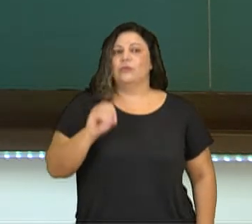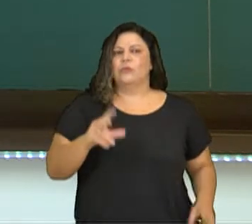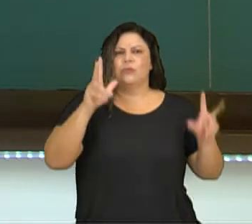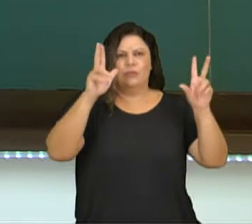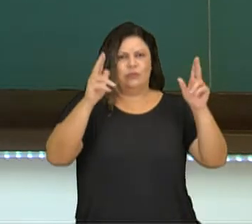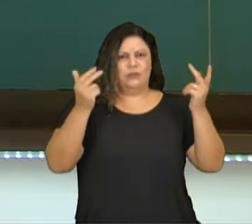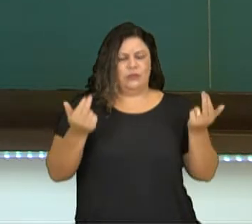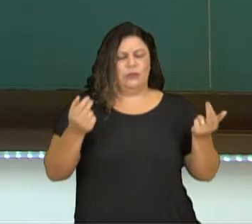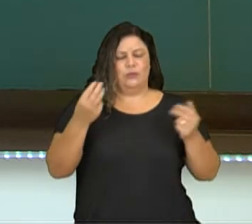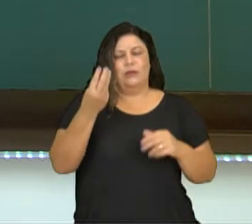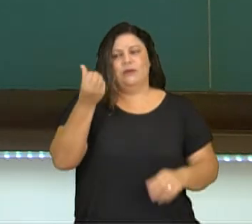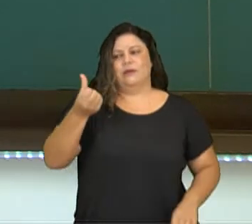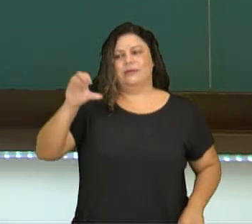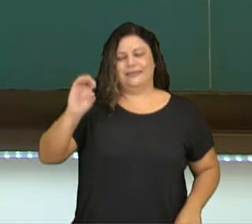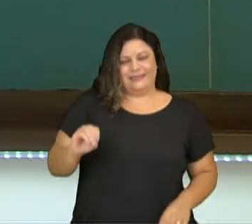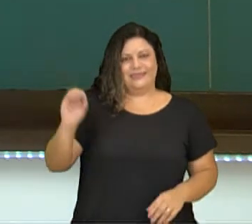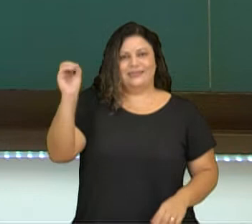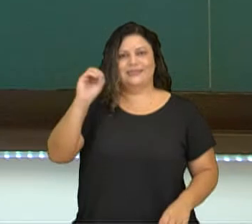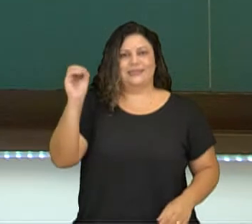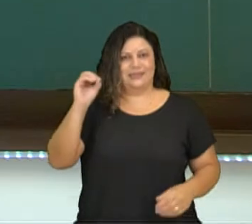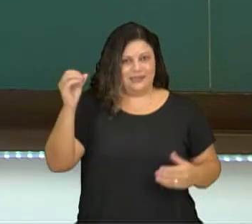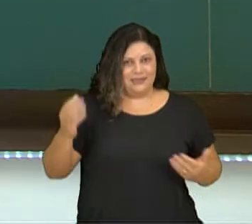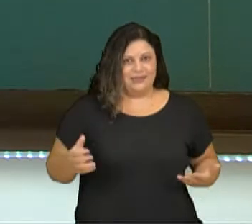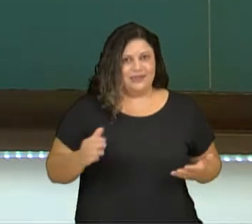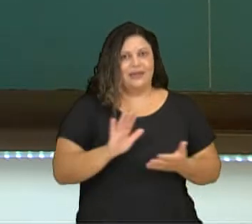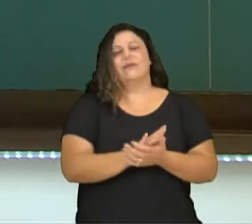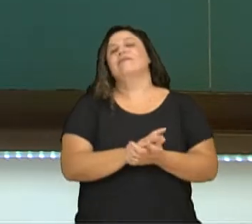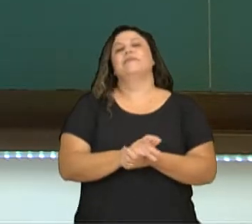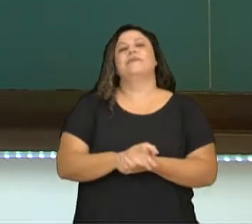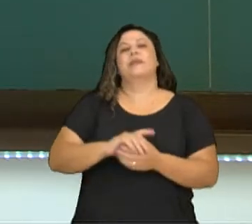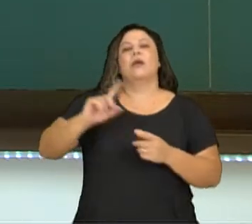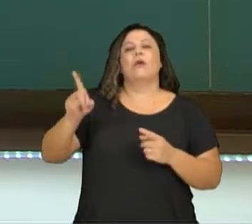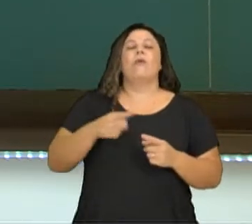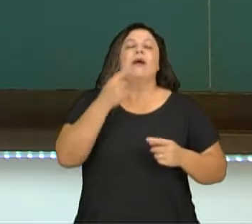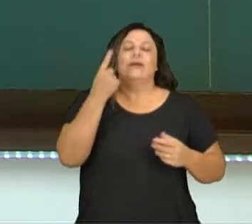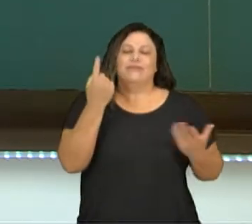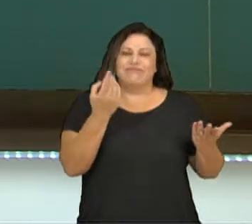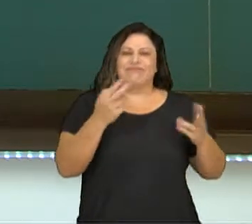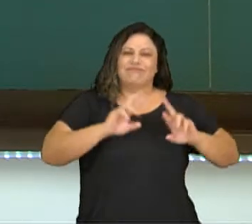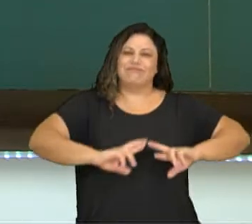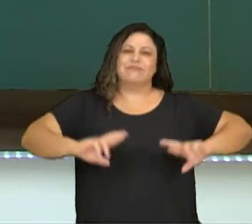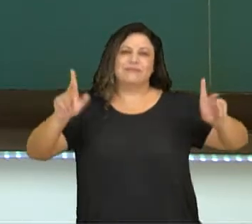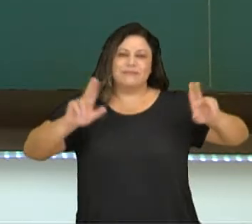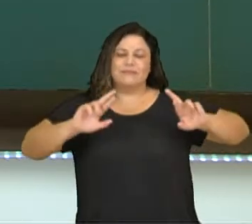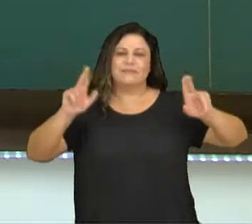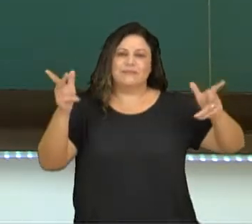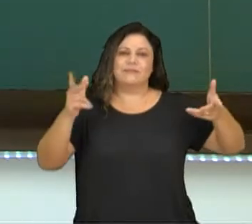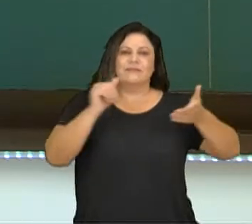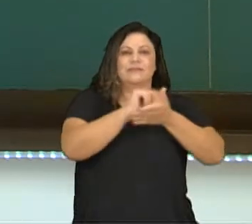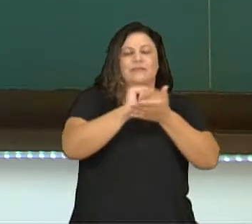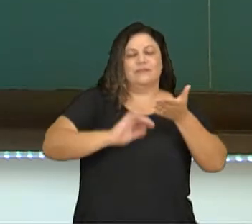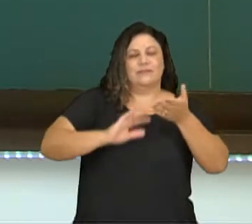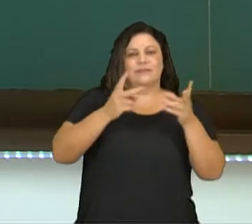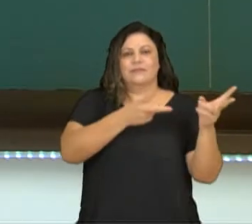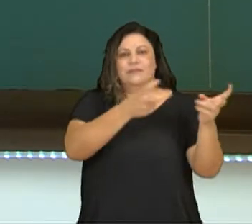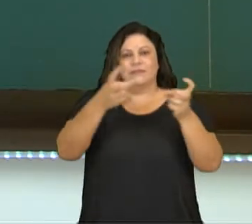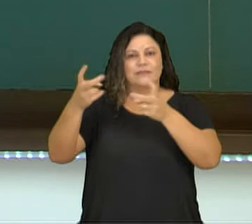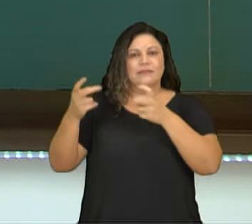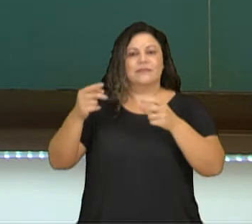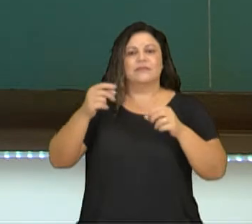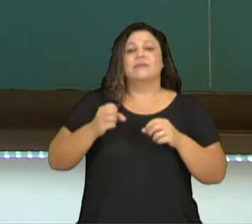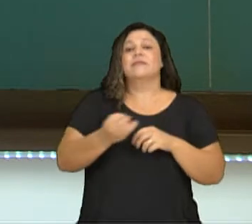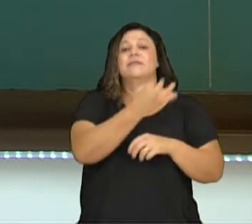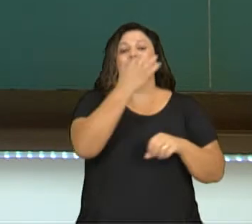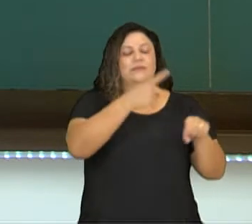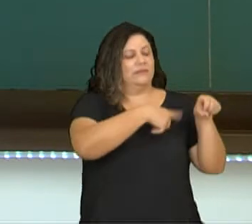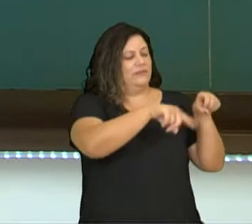de 60 graus, tá? Então, a única coisa que a gente viu de diferente aqui com esse exercício é verificar quantas voltas ele